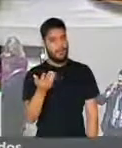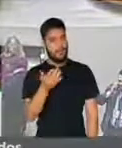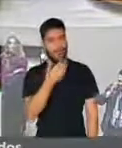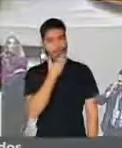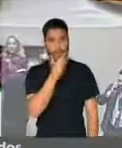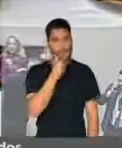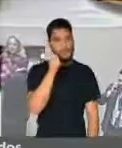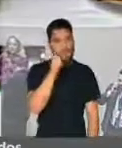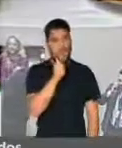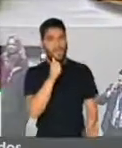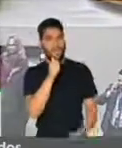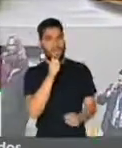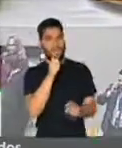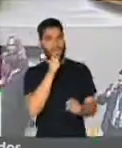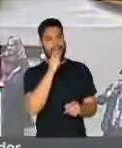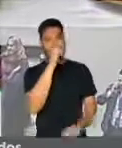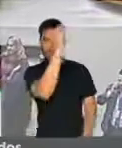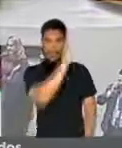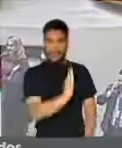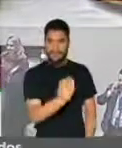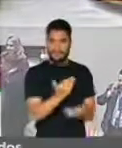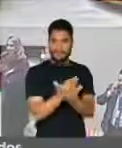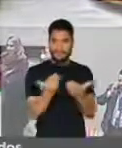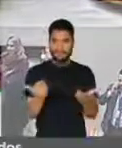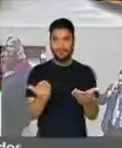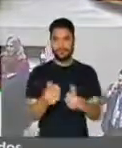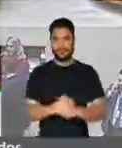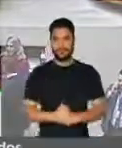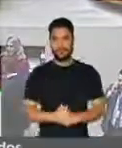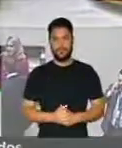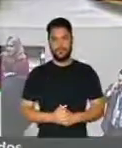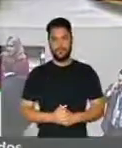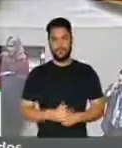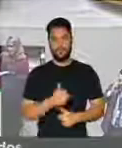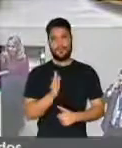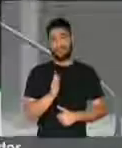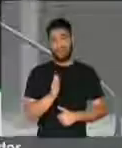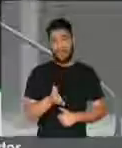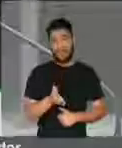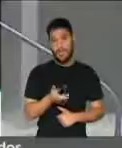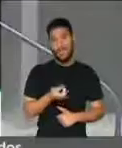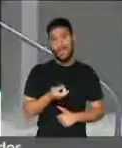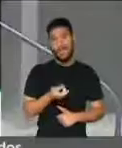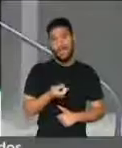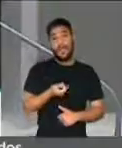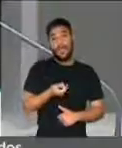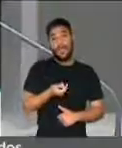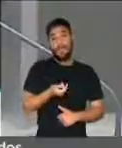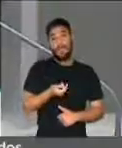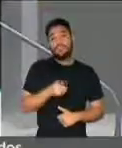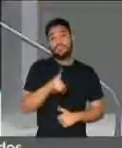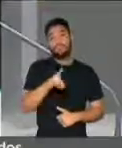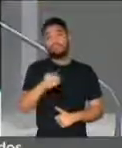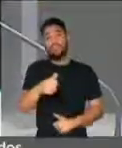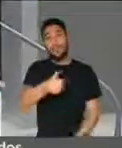às brasileiras que nós estamos às vésperas do Dia do Trabalho.